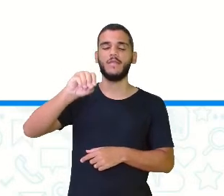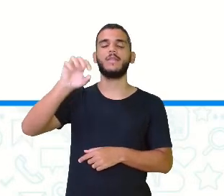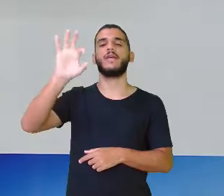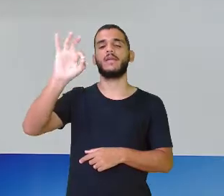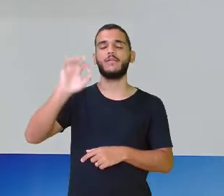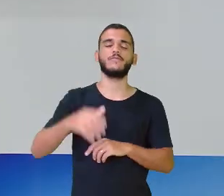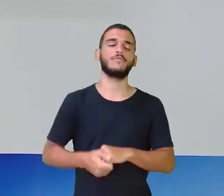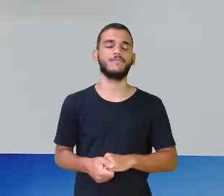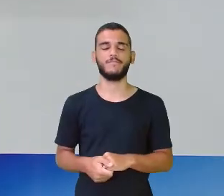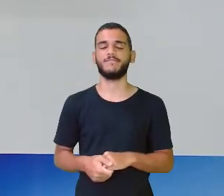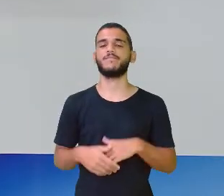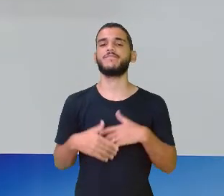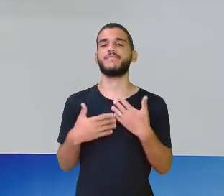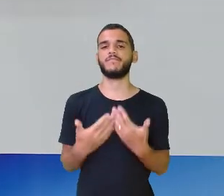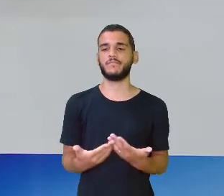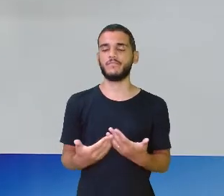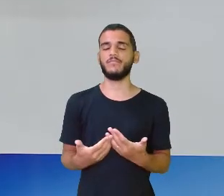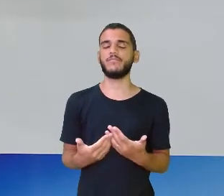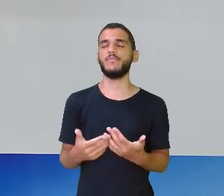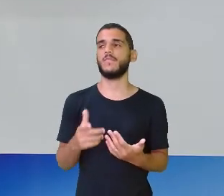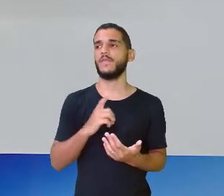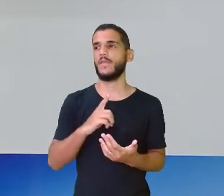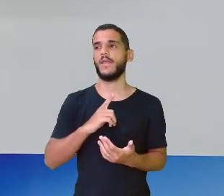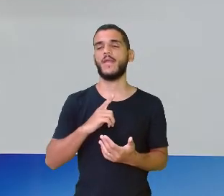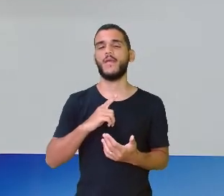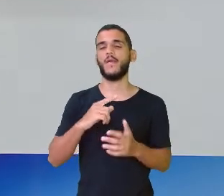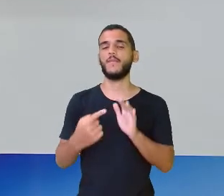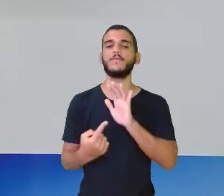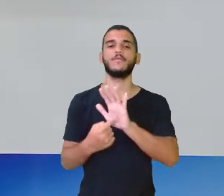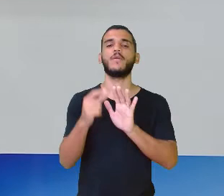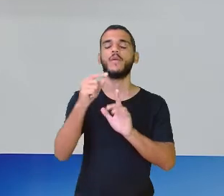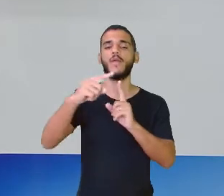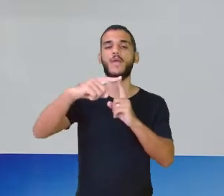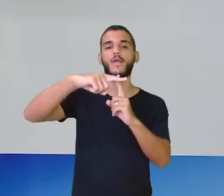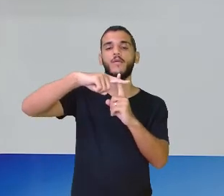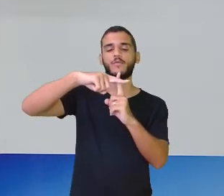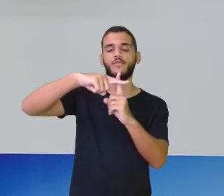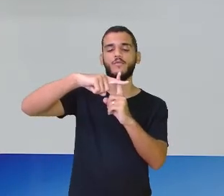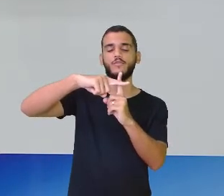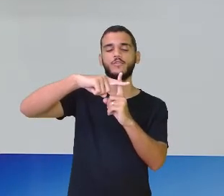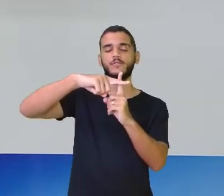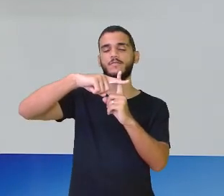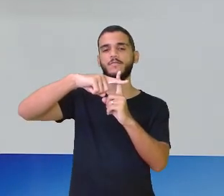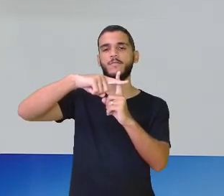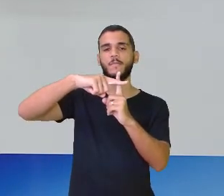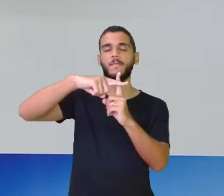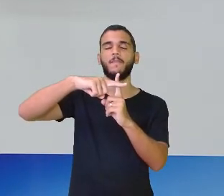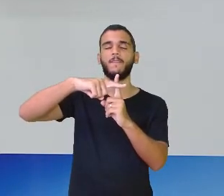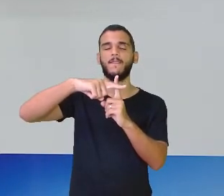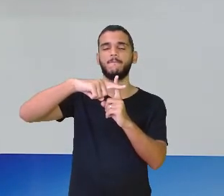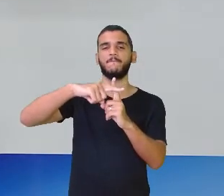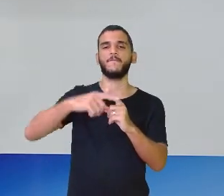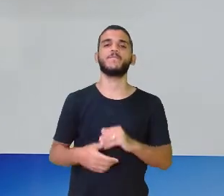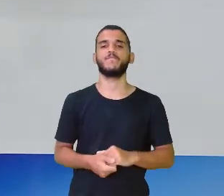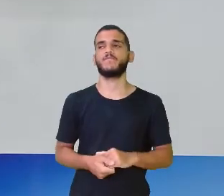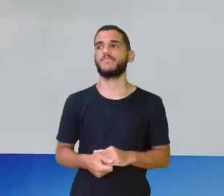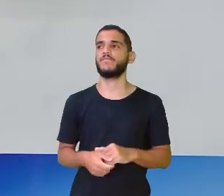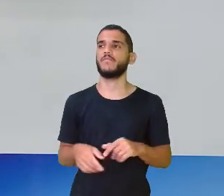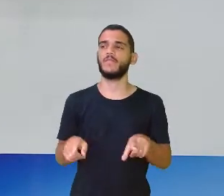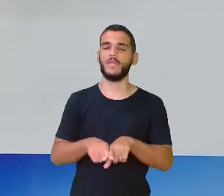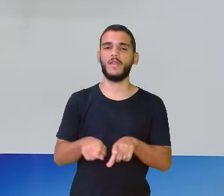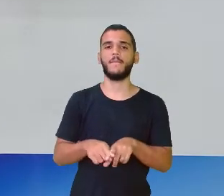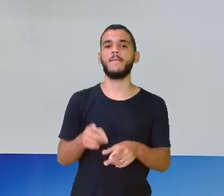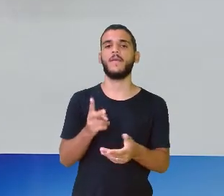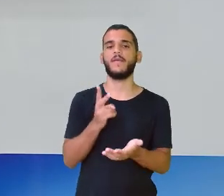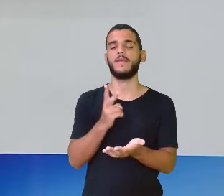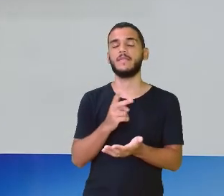180 graus. Ângulo rasinho, eu peguei uma cruz bem bonitinha para a gente fazer essa marcação do ângulo. Quando a gente abre